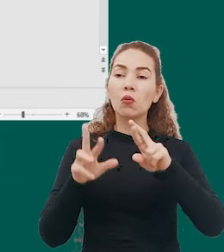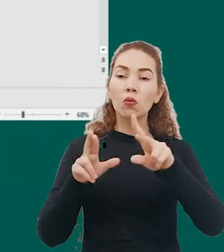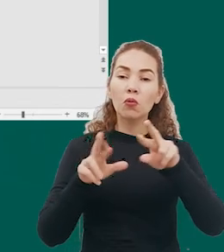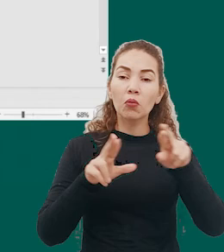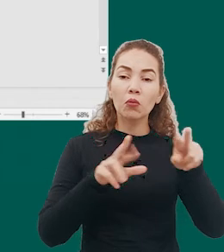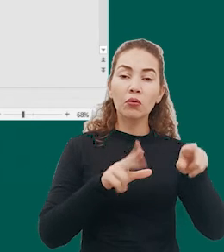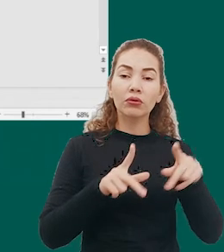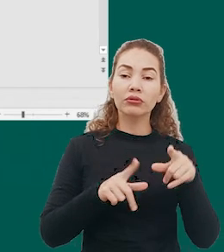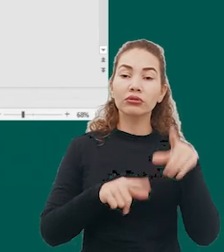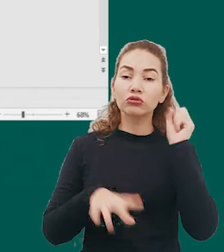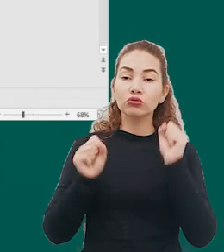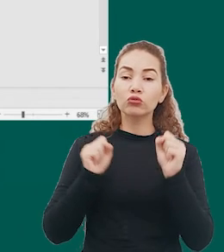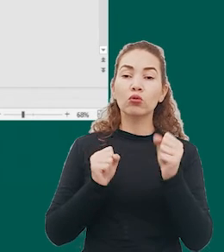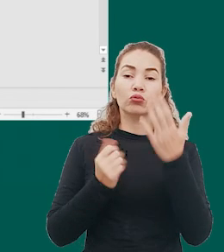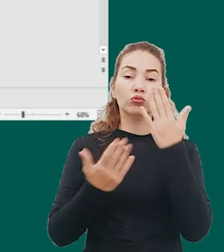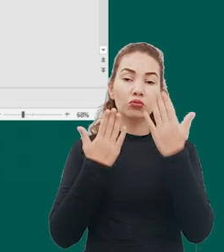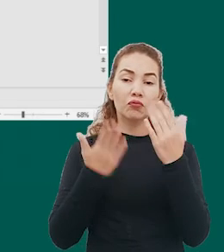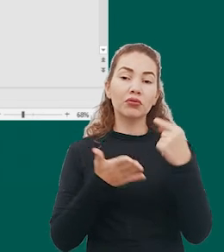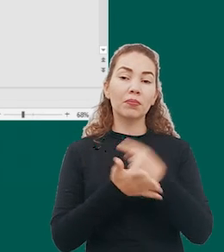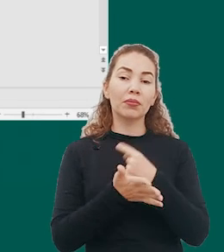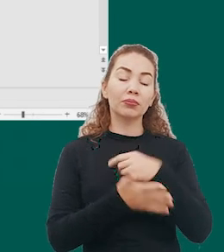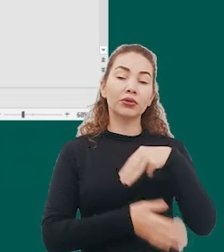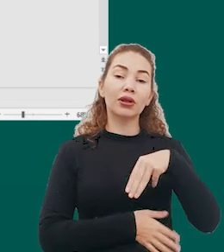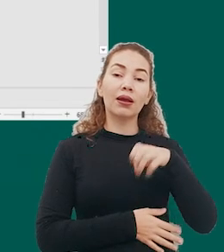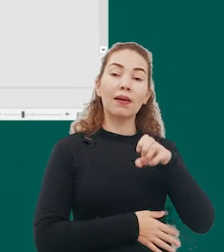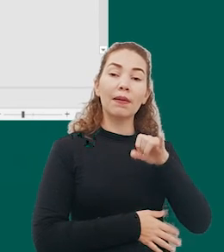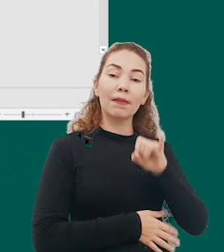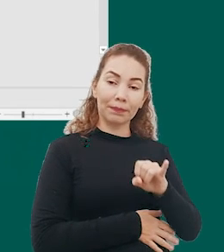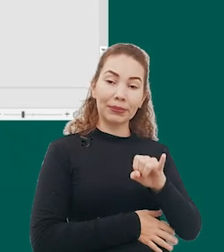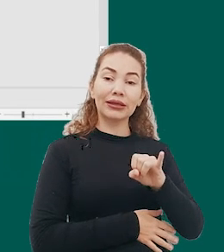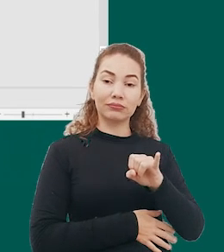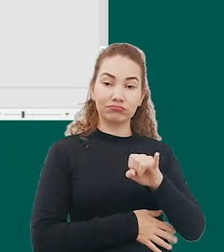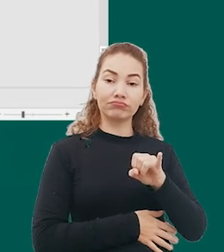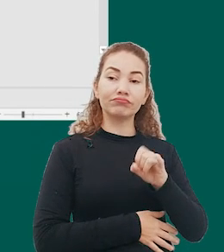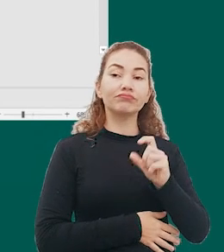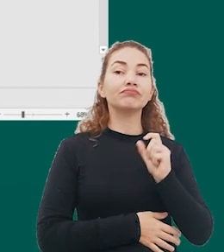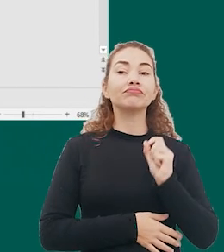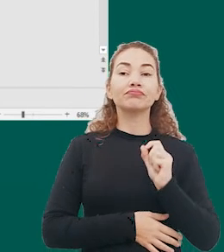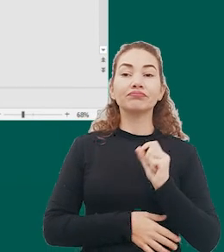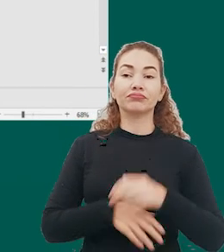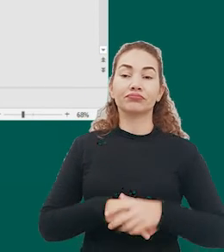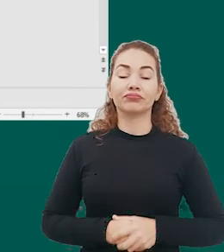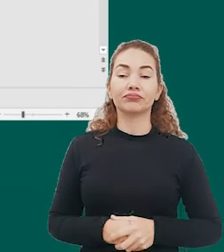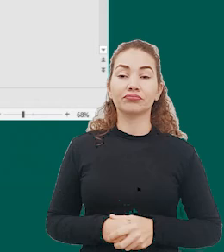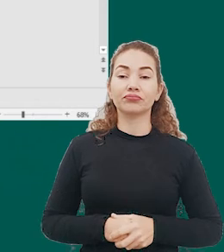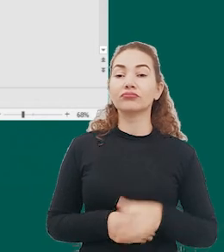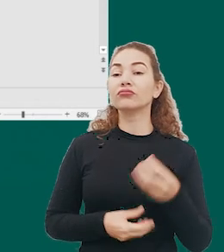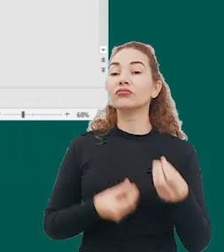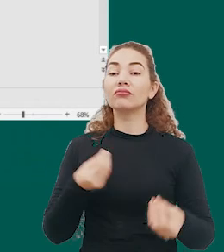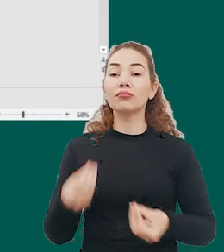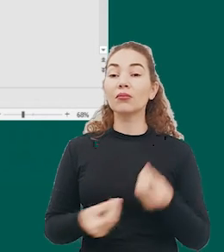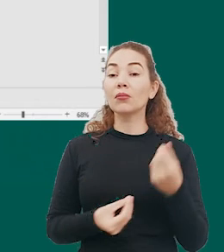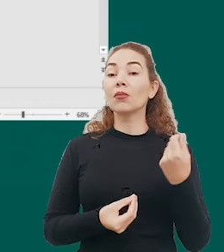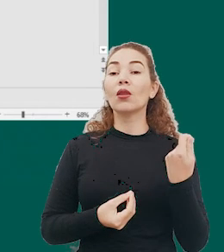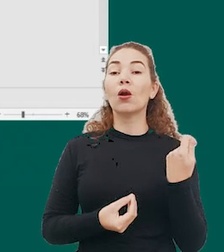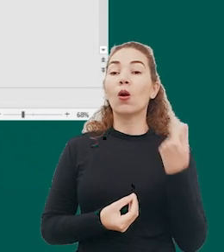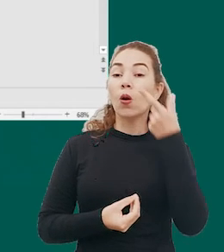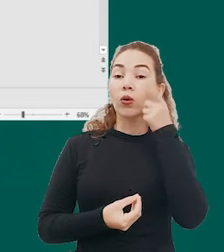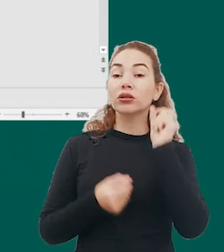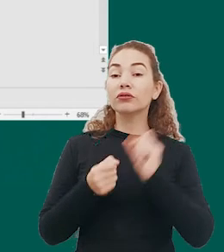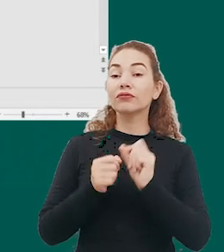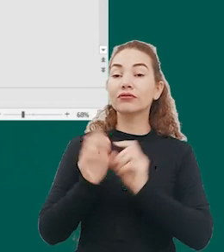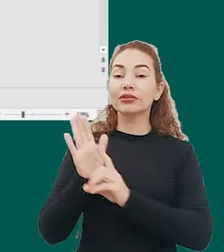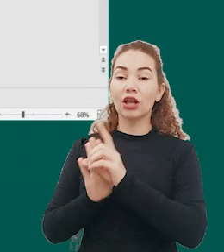né? Diversas dúvidas, que é o MEI, o nosso microempreendedor individual. Como ele deve declarar? Ele